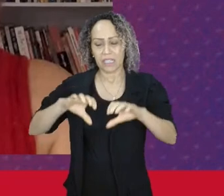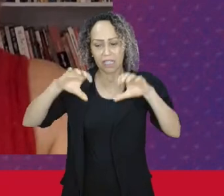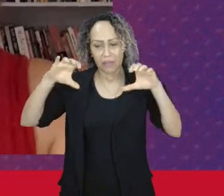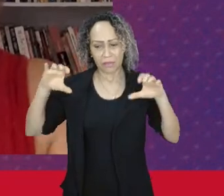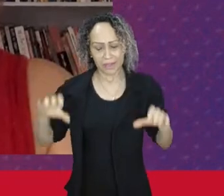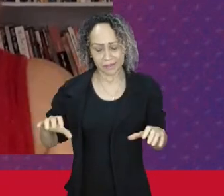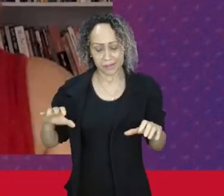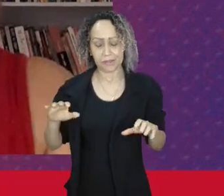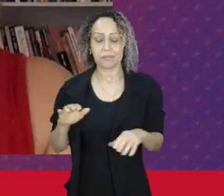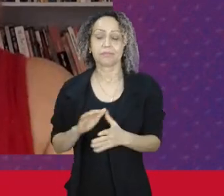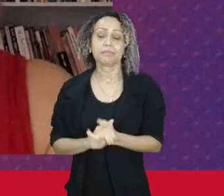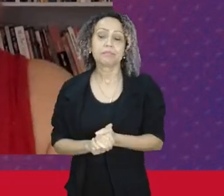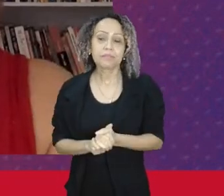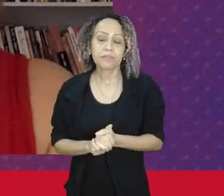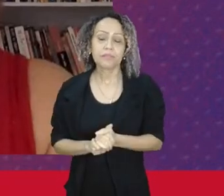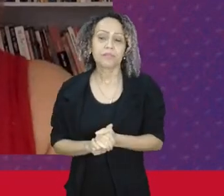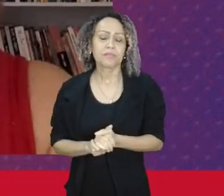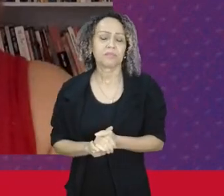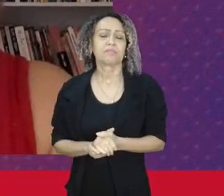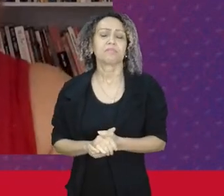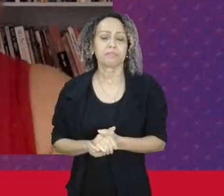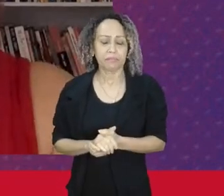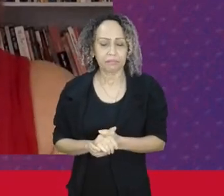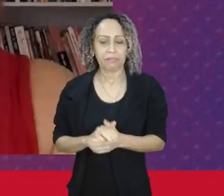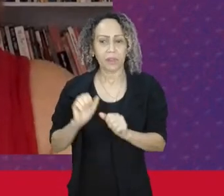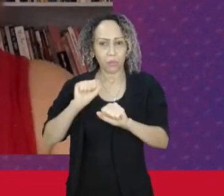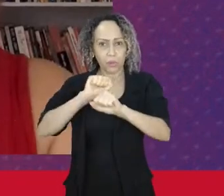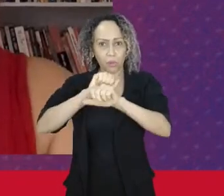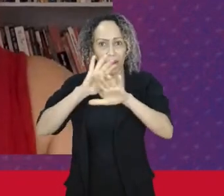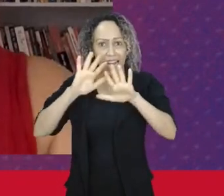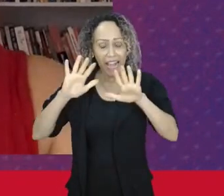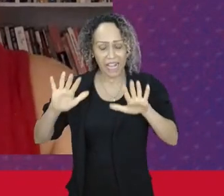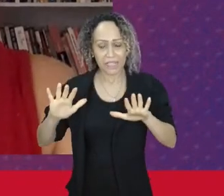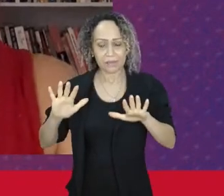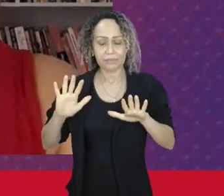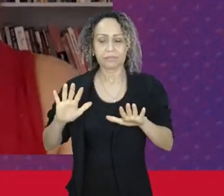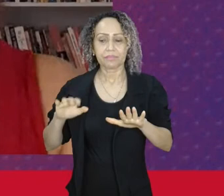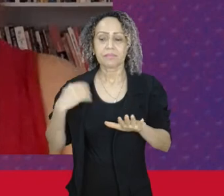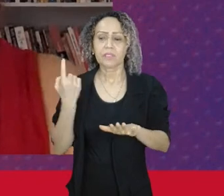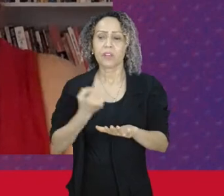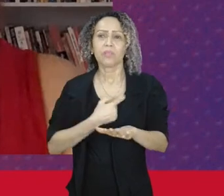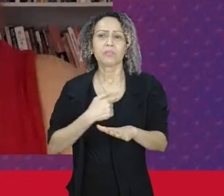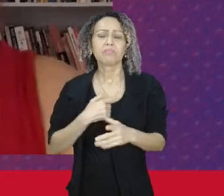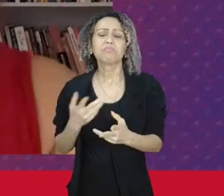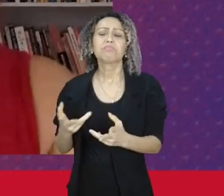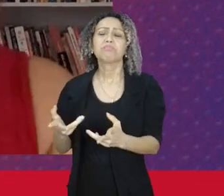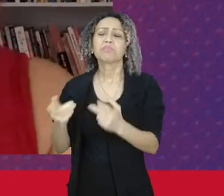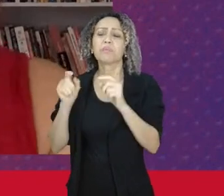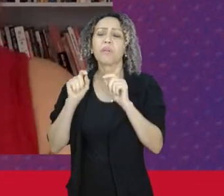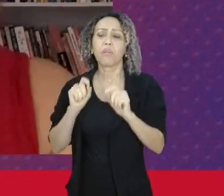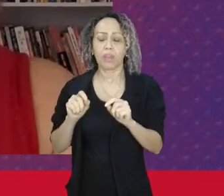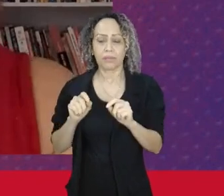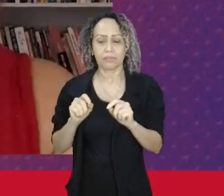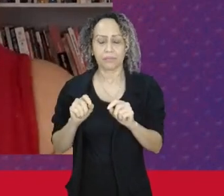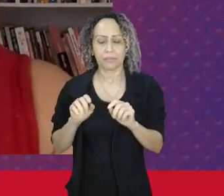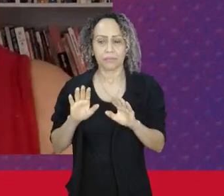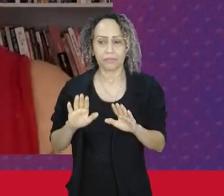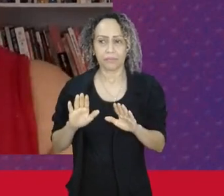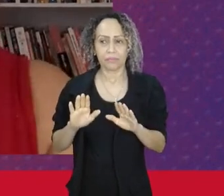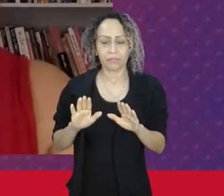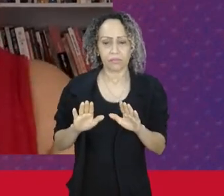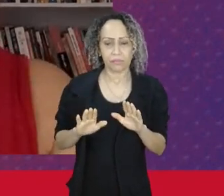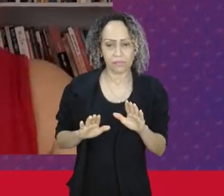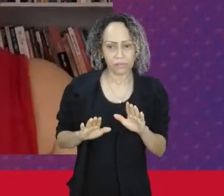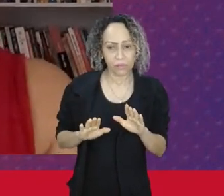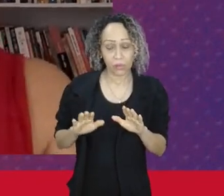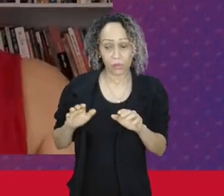forma muito evidente, né? Então, o que a gente consegue perceber é uma distinção entre